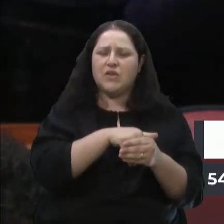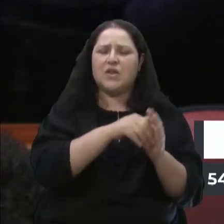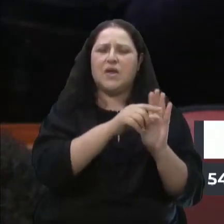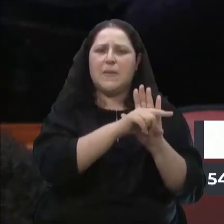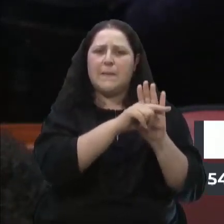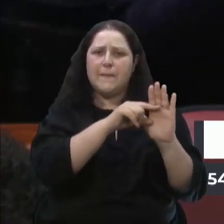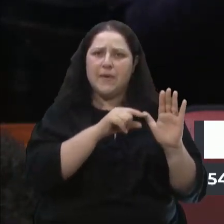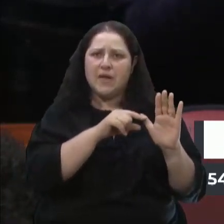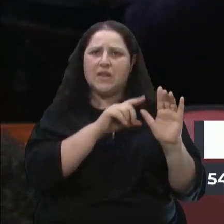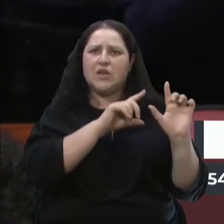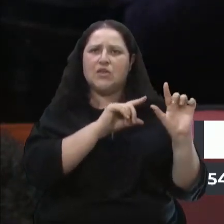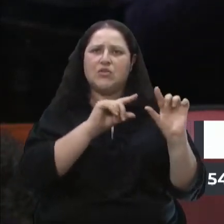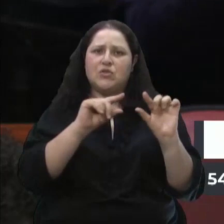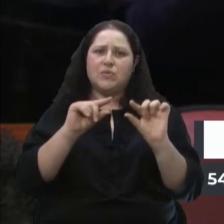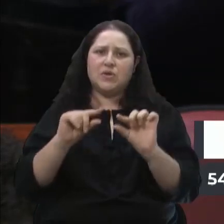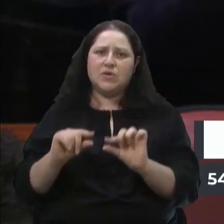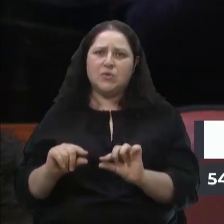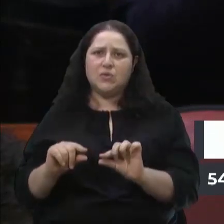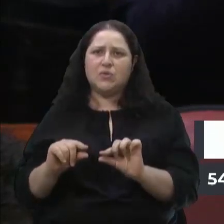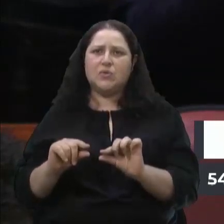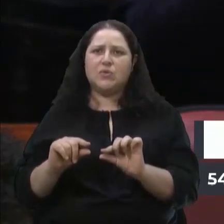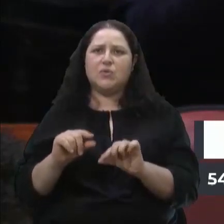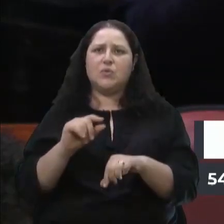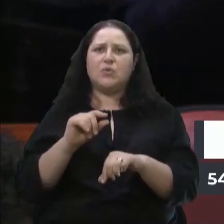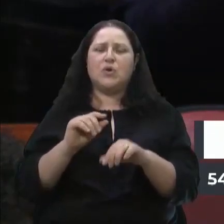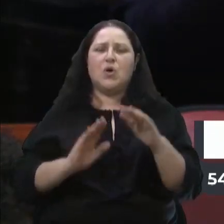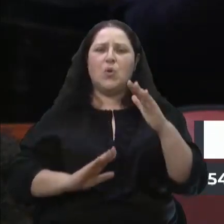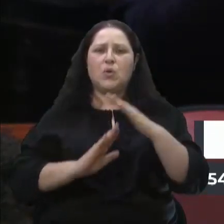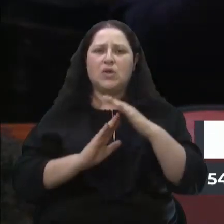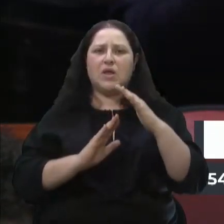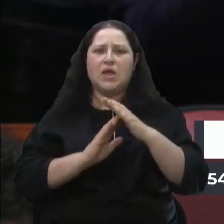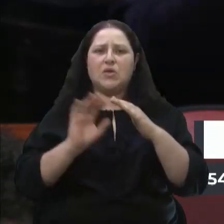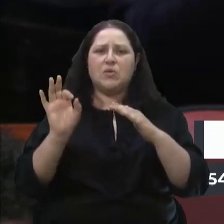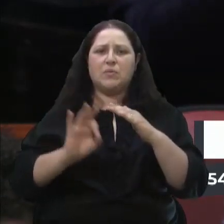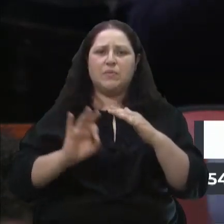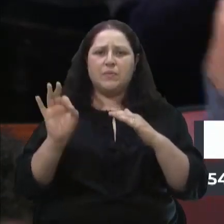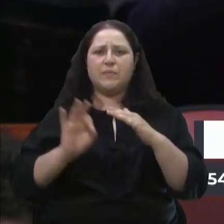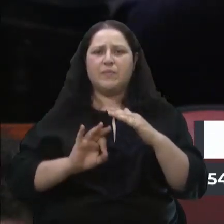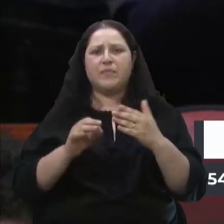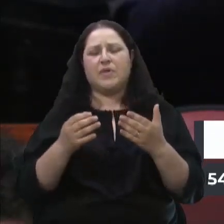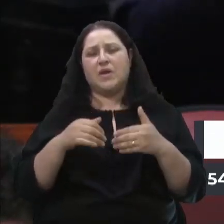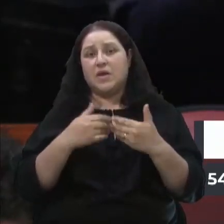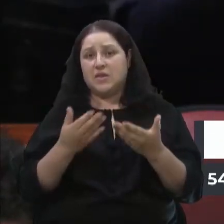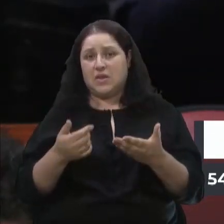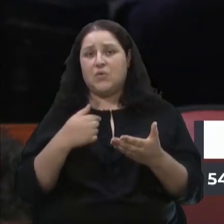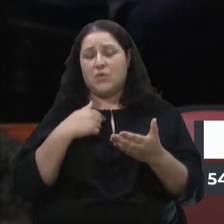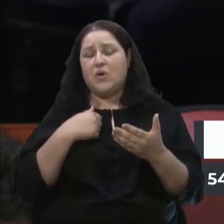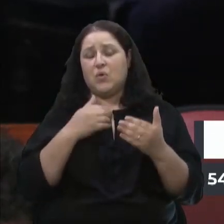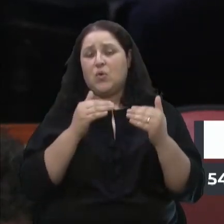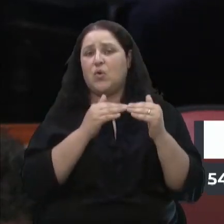emenda que diminuía o teto da alíquota. Então, eu sou a favor